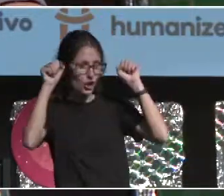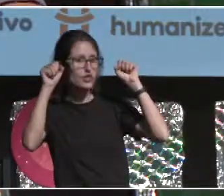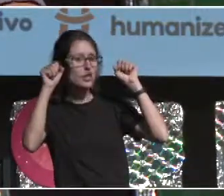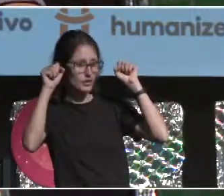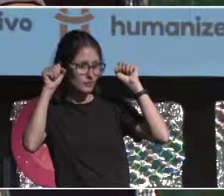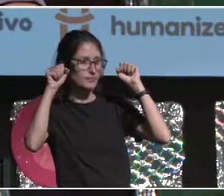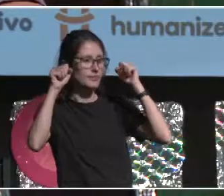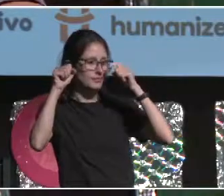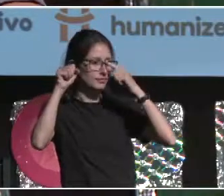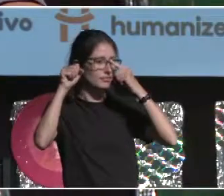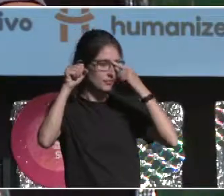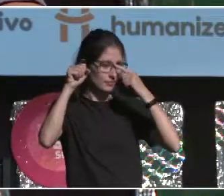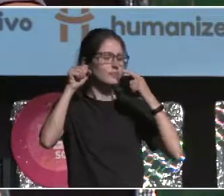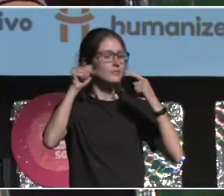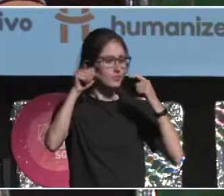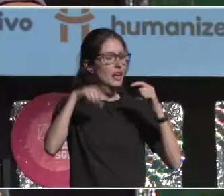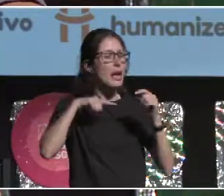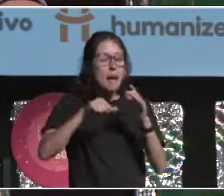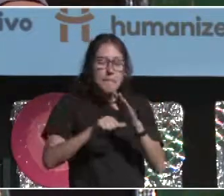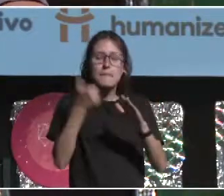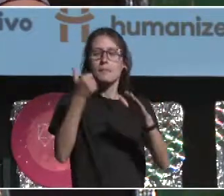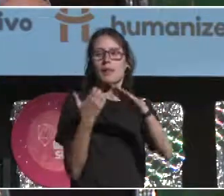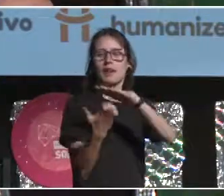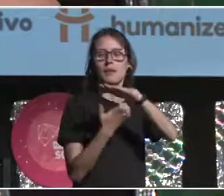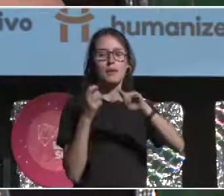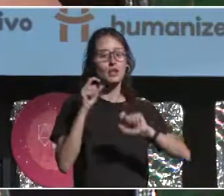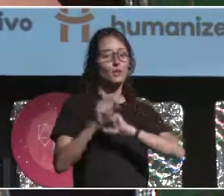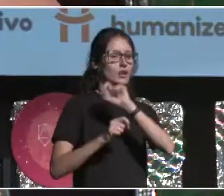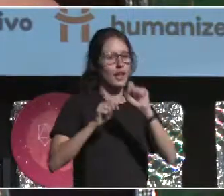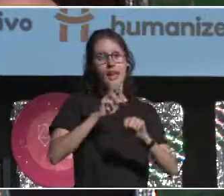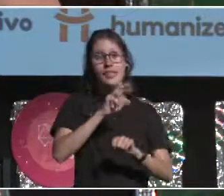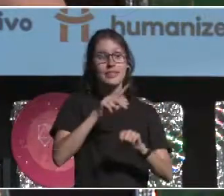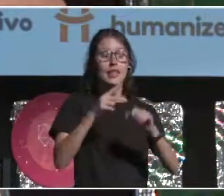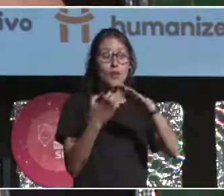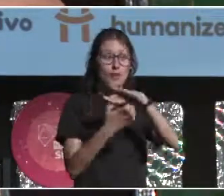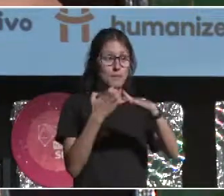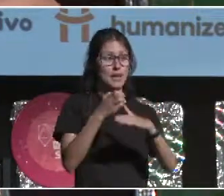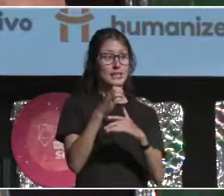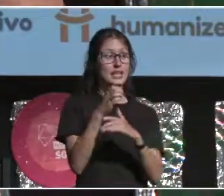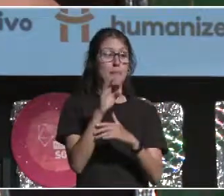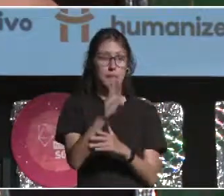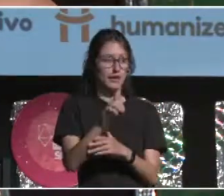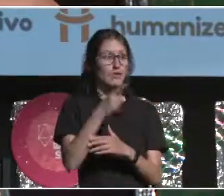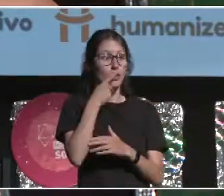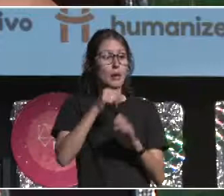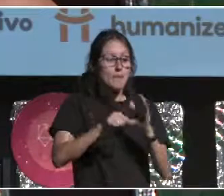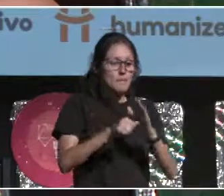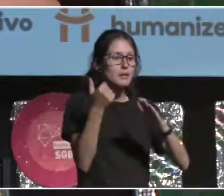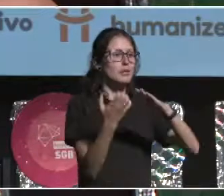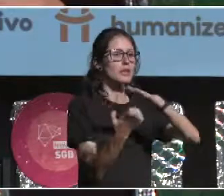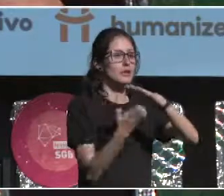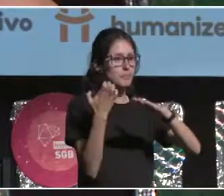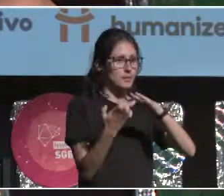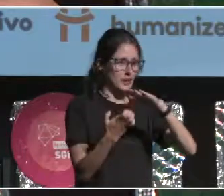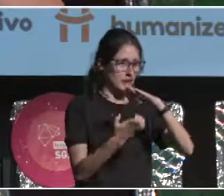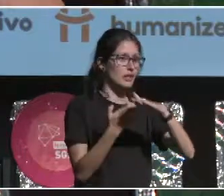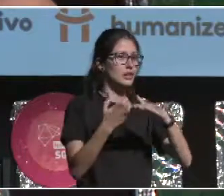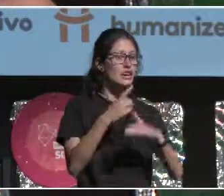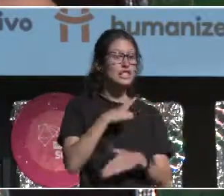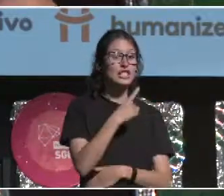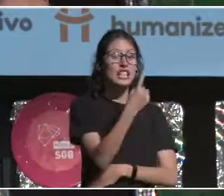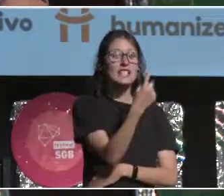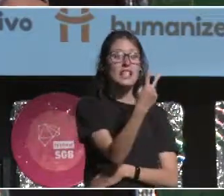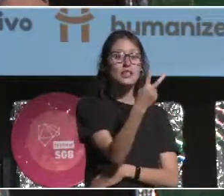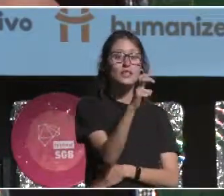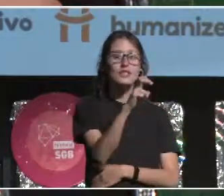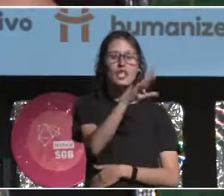da Natura, a primeira é porque ela foi uma das primeiras empresas, não empresas B, empresas, uma das primeiras empresas, entre as 125